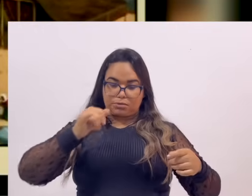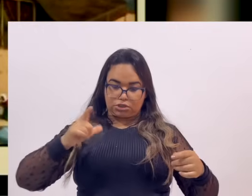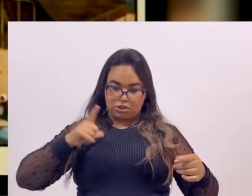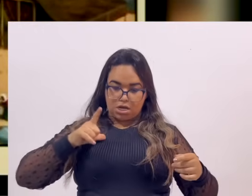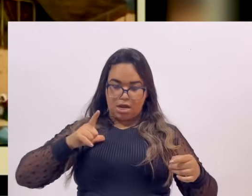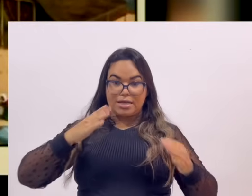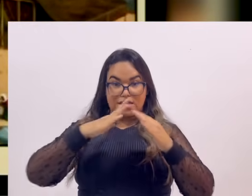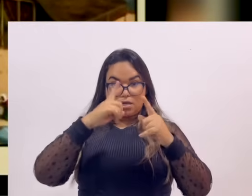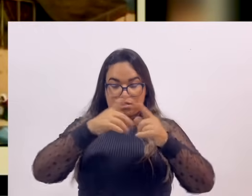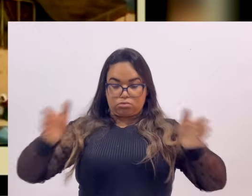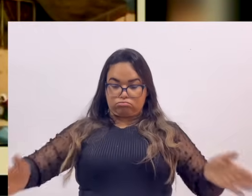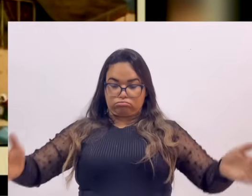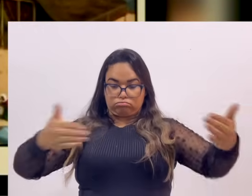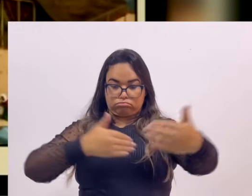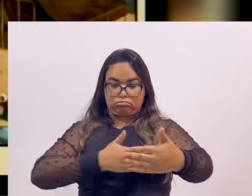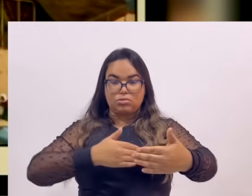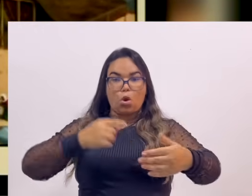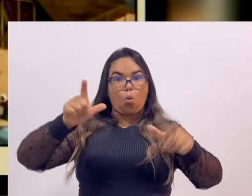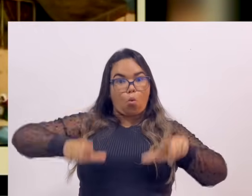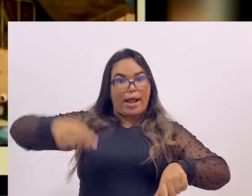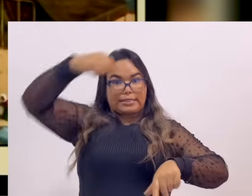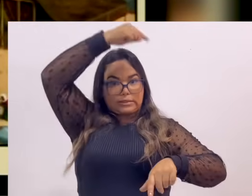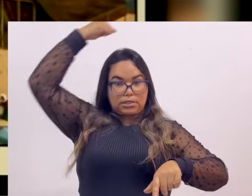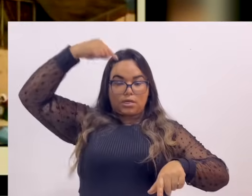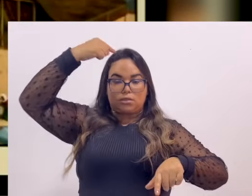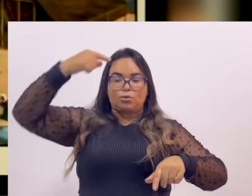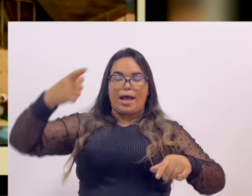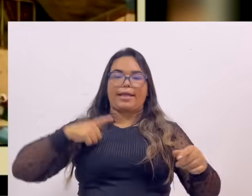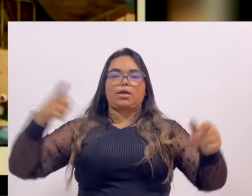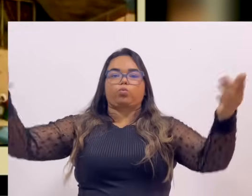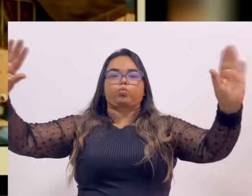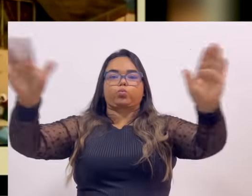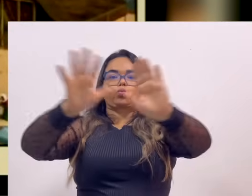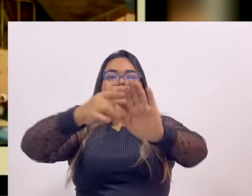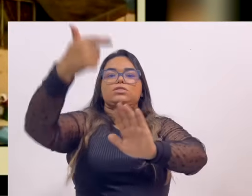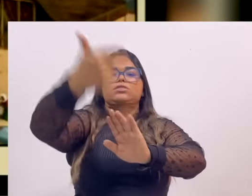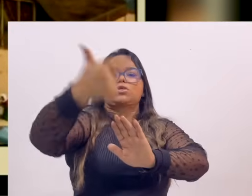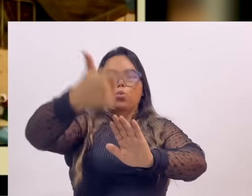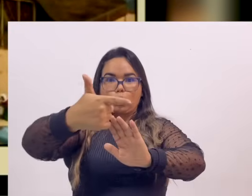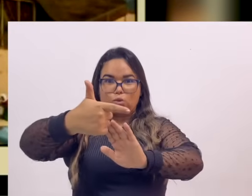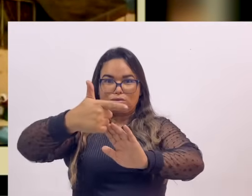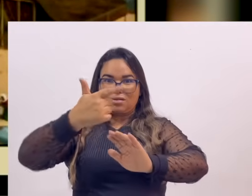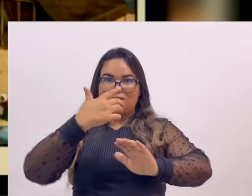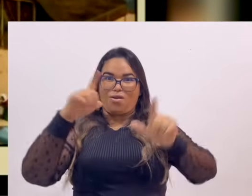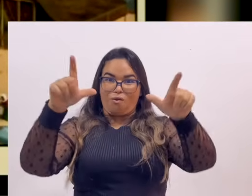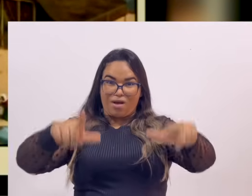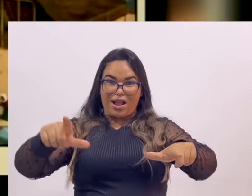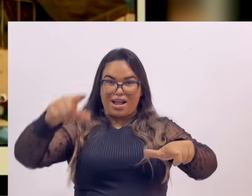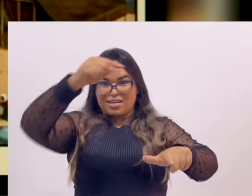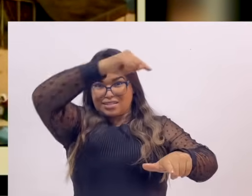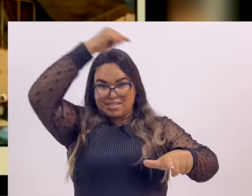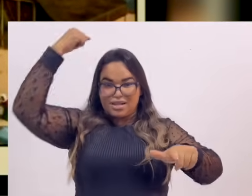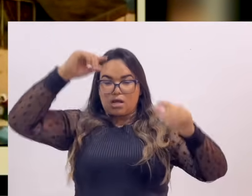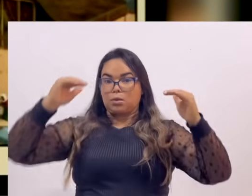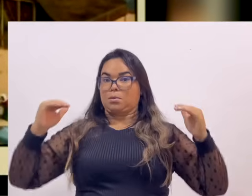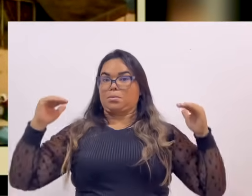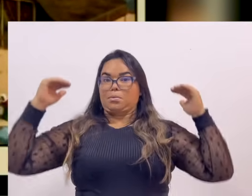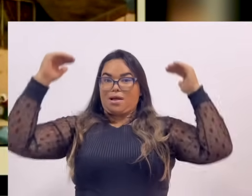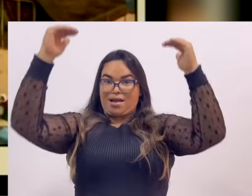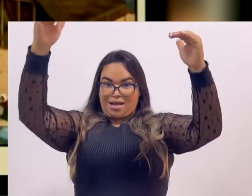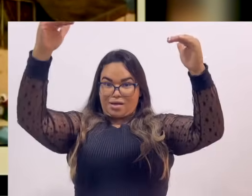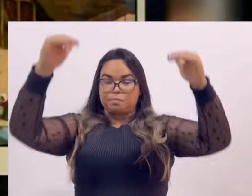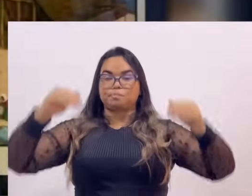aposento. e se você vem por aqui, a primeira coisa que você vai encontrar é o altar do